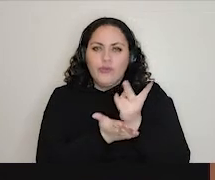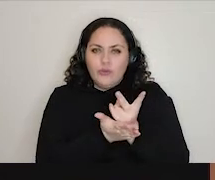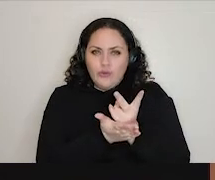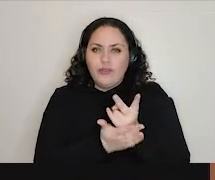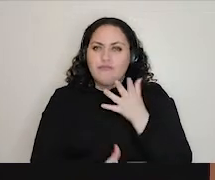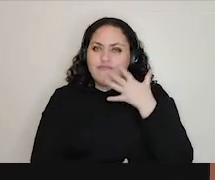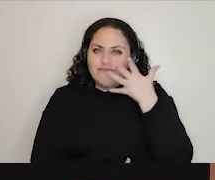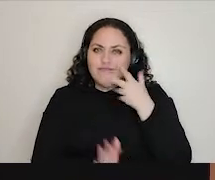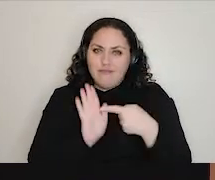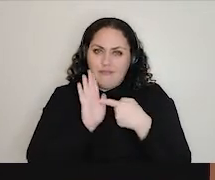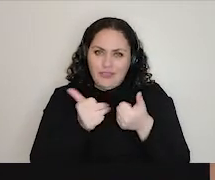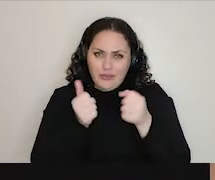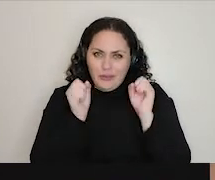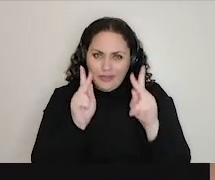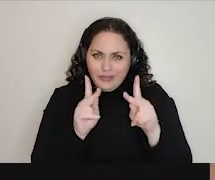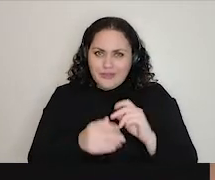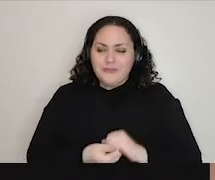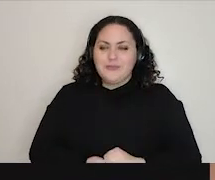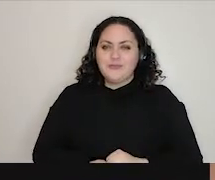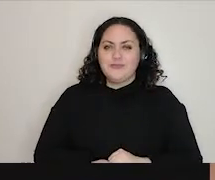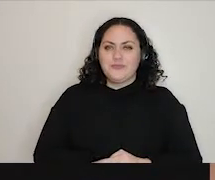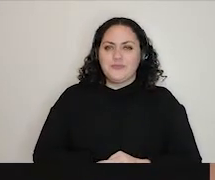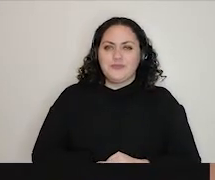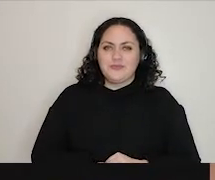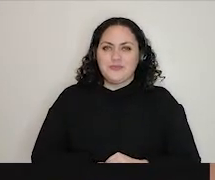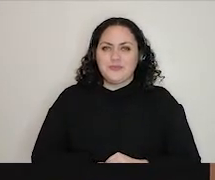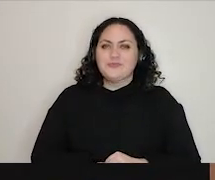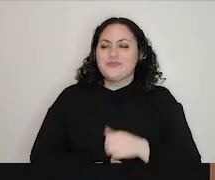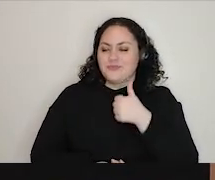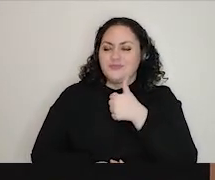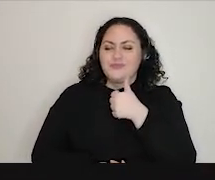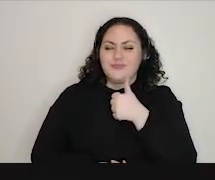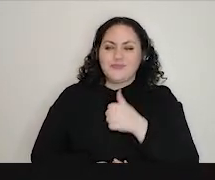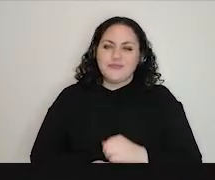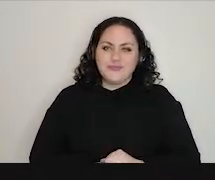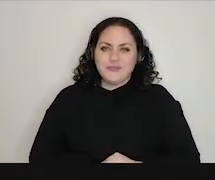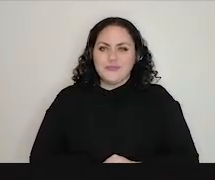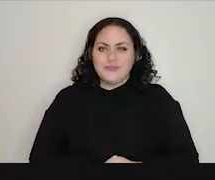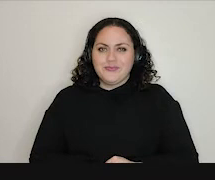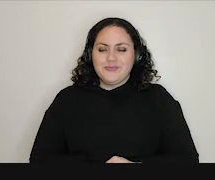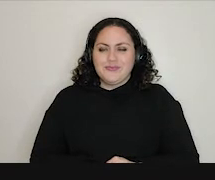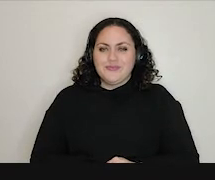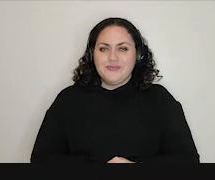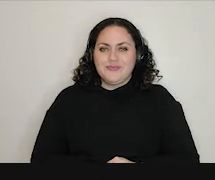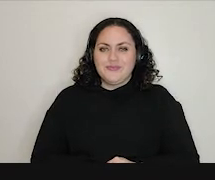continuar com a apresentação, tudo bem? Tá bom.